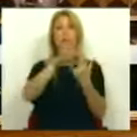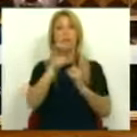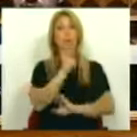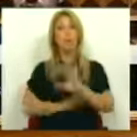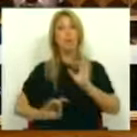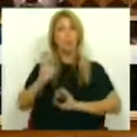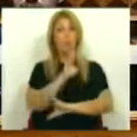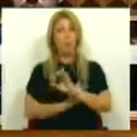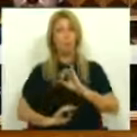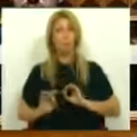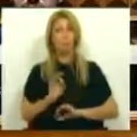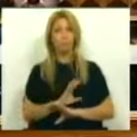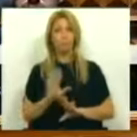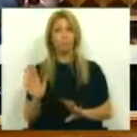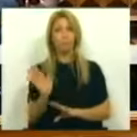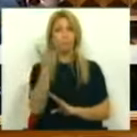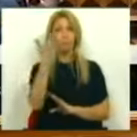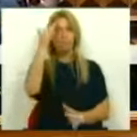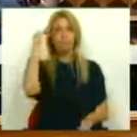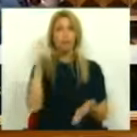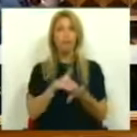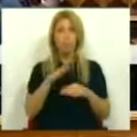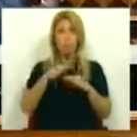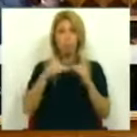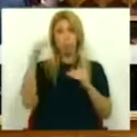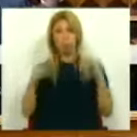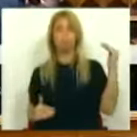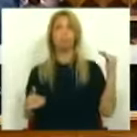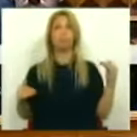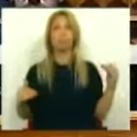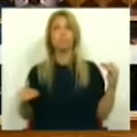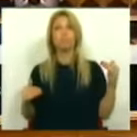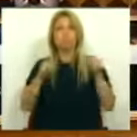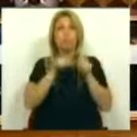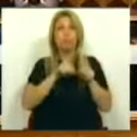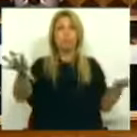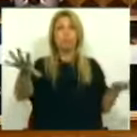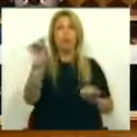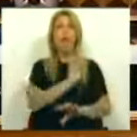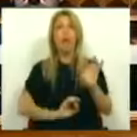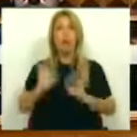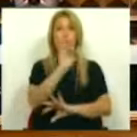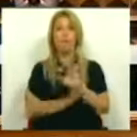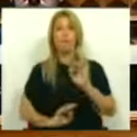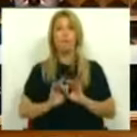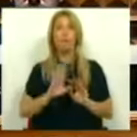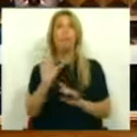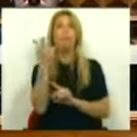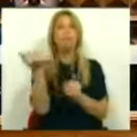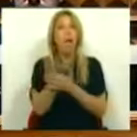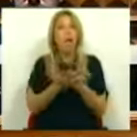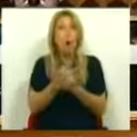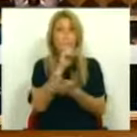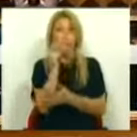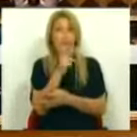europeu. E, sobretudo, os efeitos dos desequilíbrios não só contagiam toda a Europa, e especialmente as economias